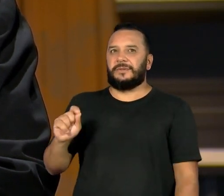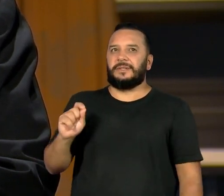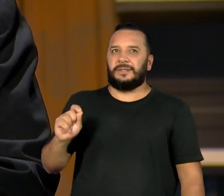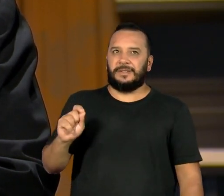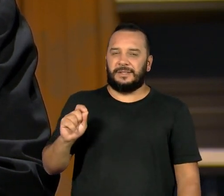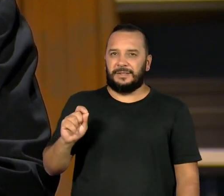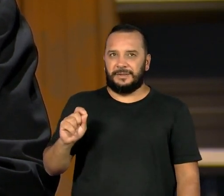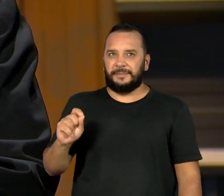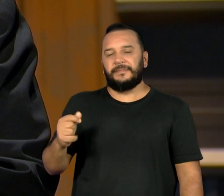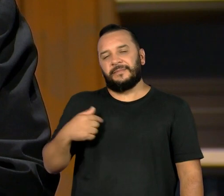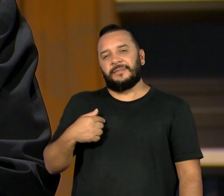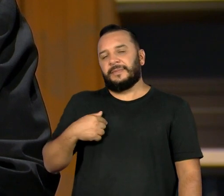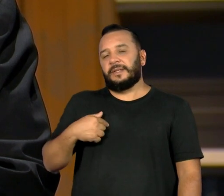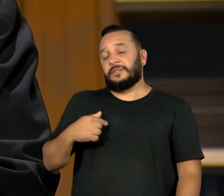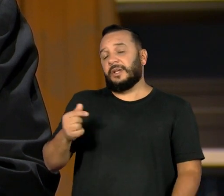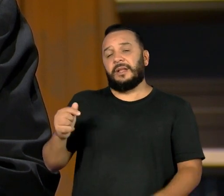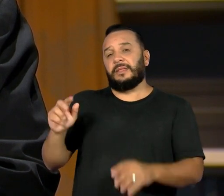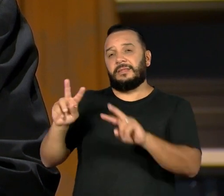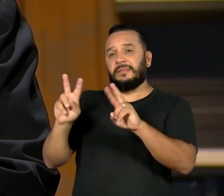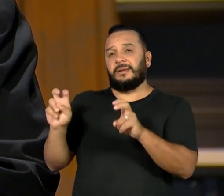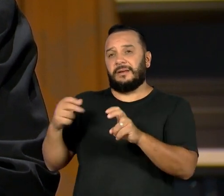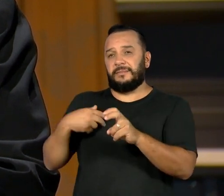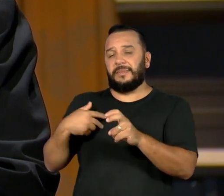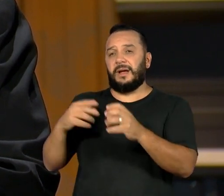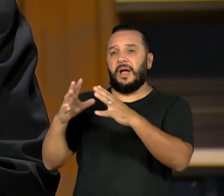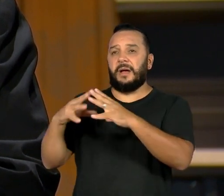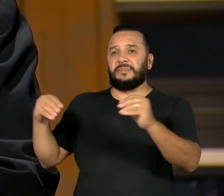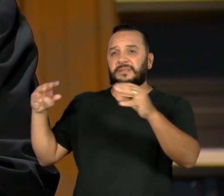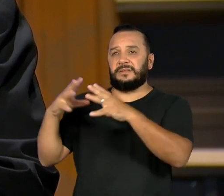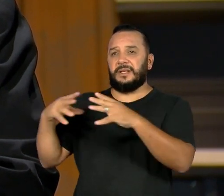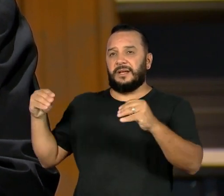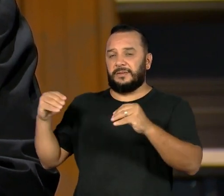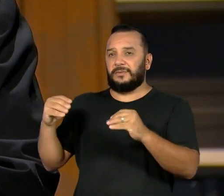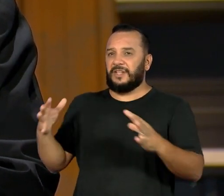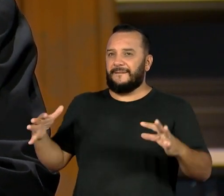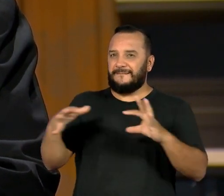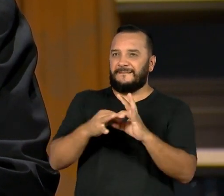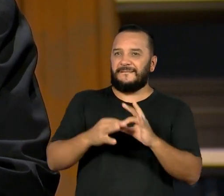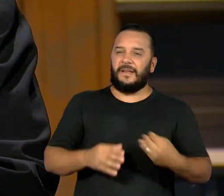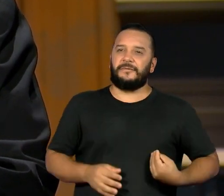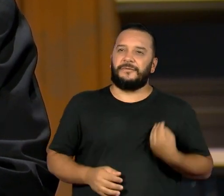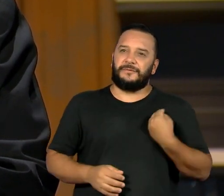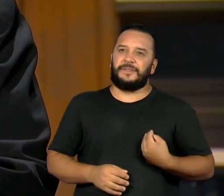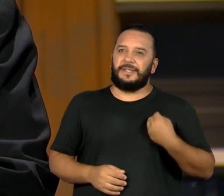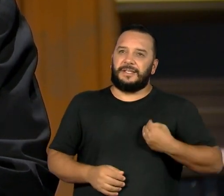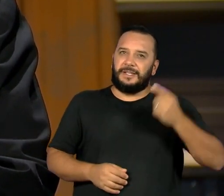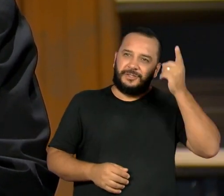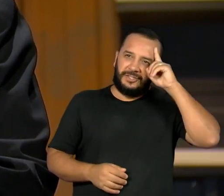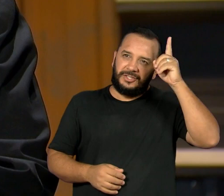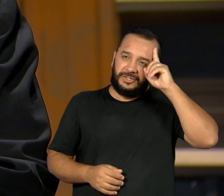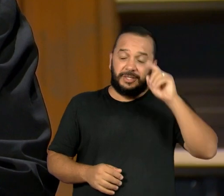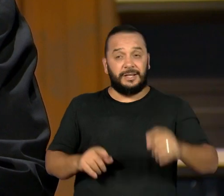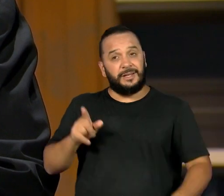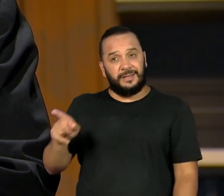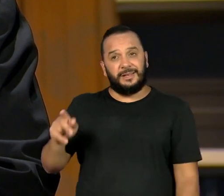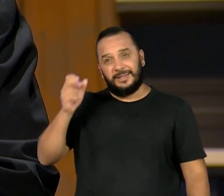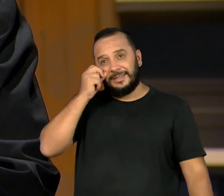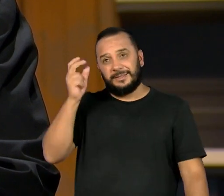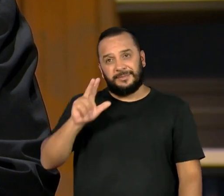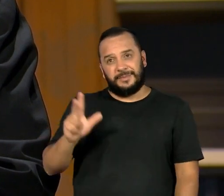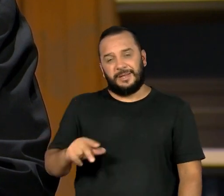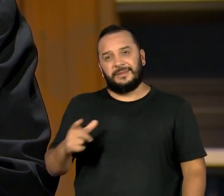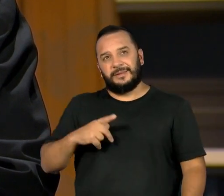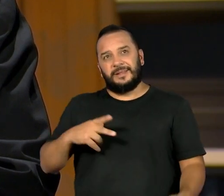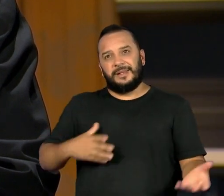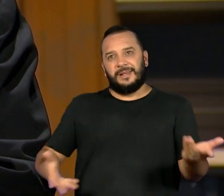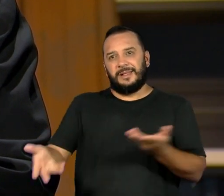aquela matéria abstrata à vida cotidiana, né? Ele era muito esperto para fazer essas relações